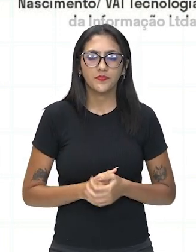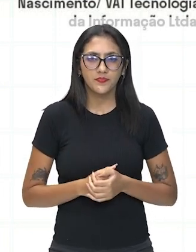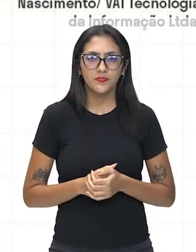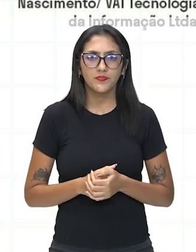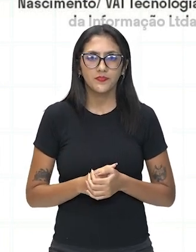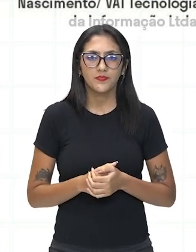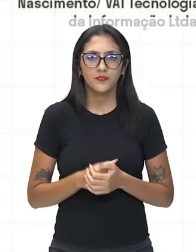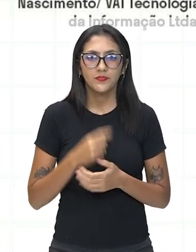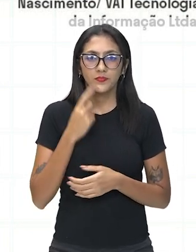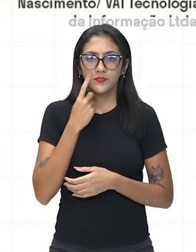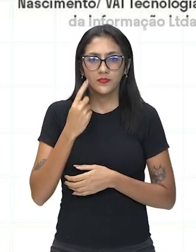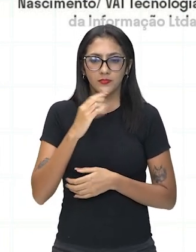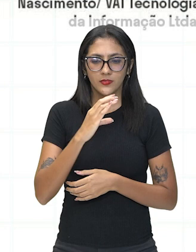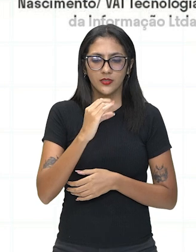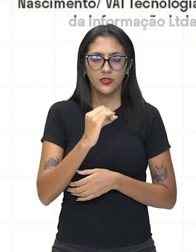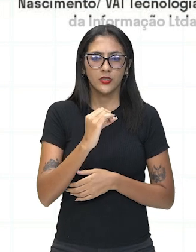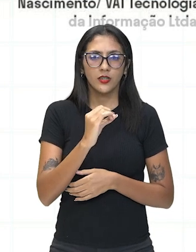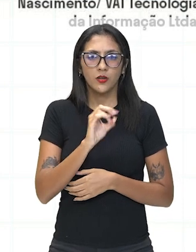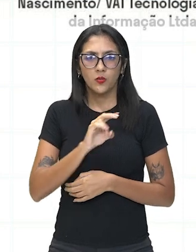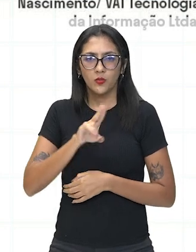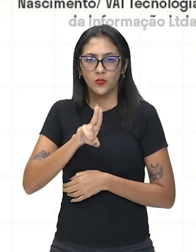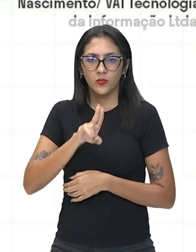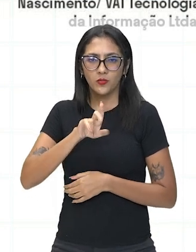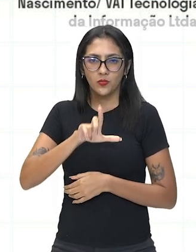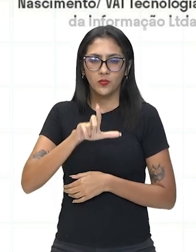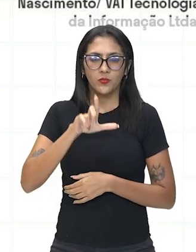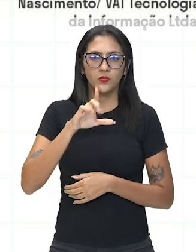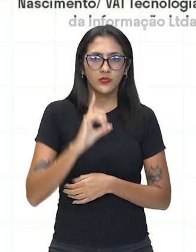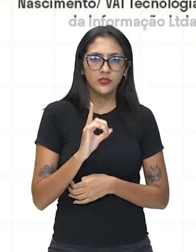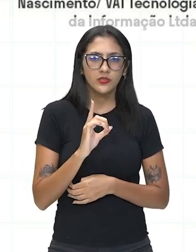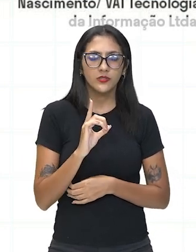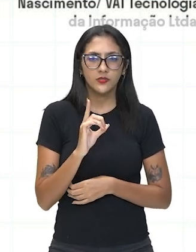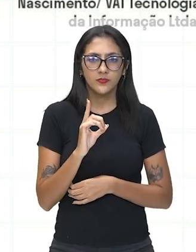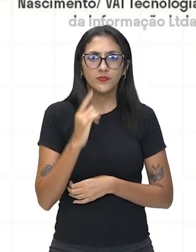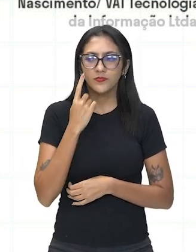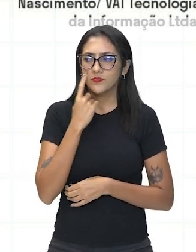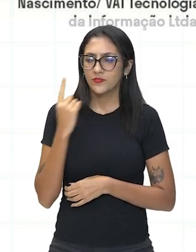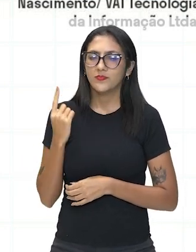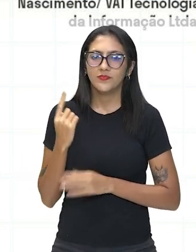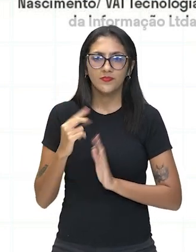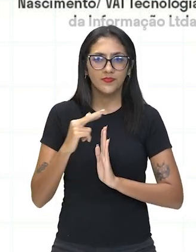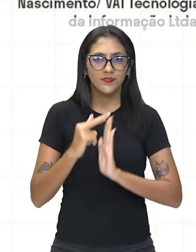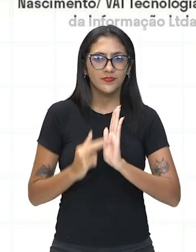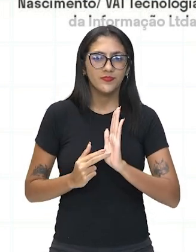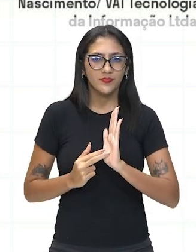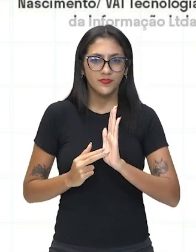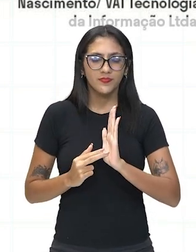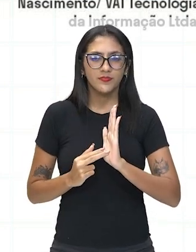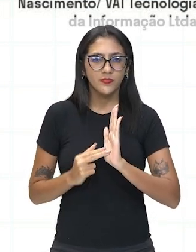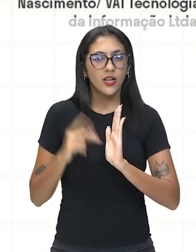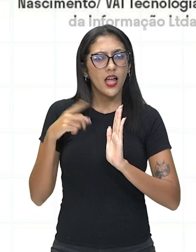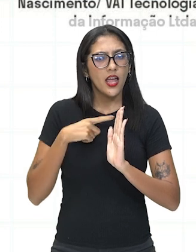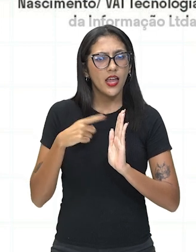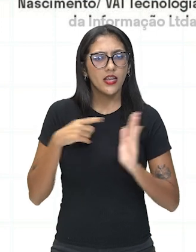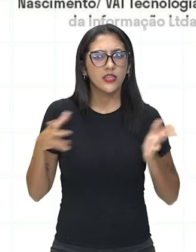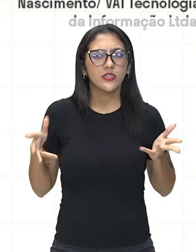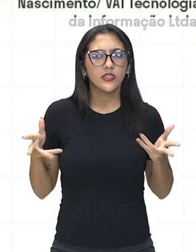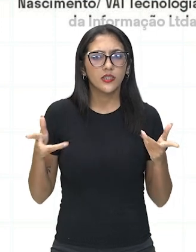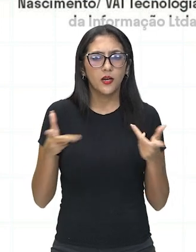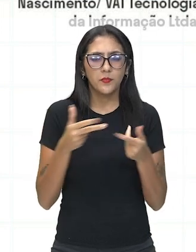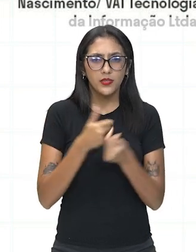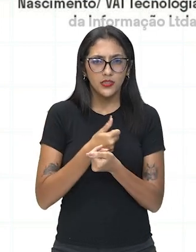né? Could climb the trees. Eu conseguia, eu tinha habilidade, olha aqui o